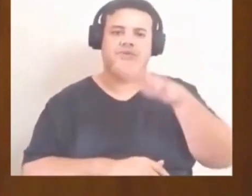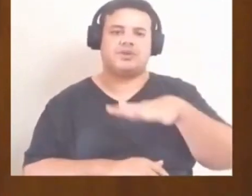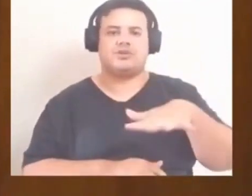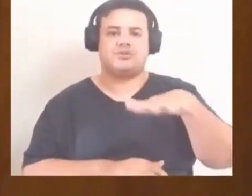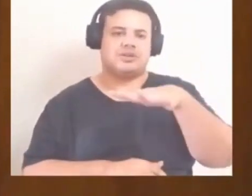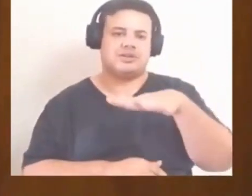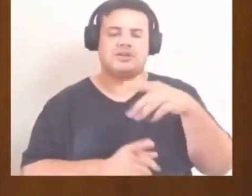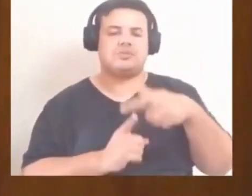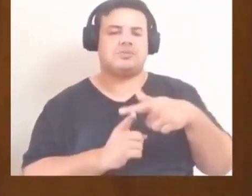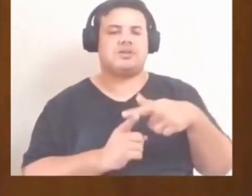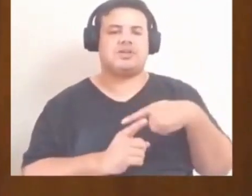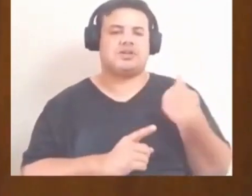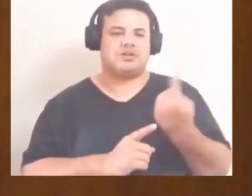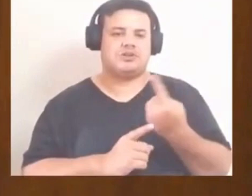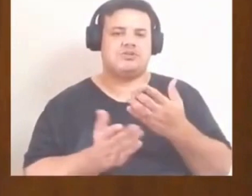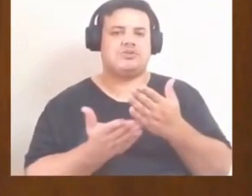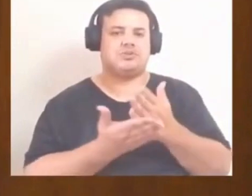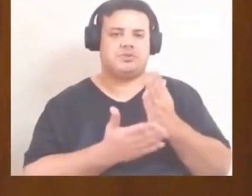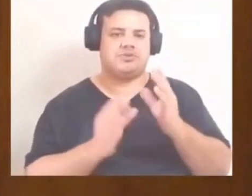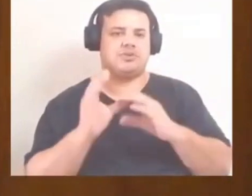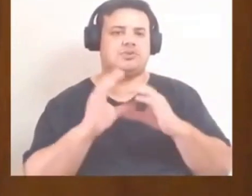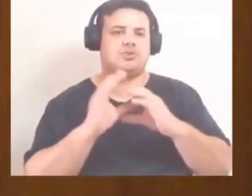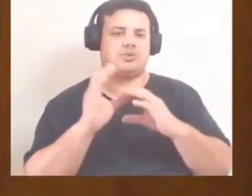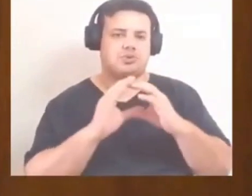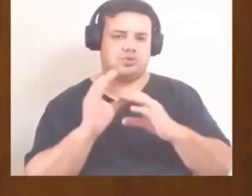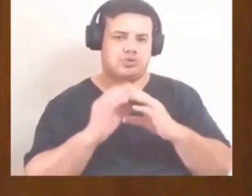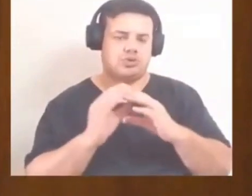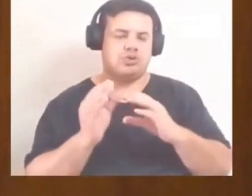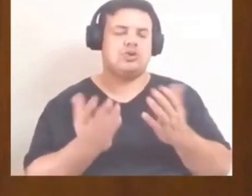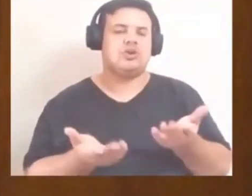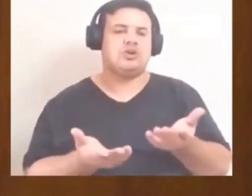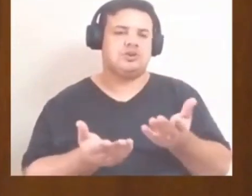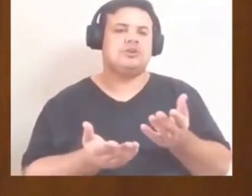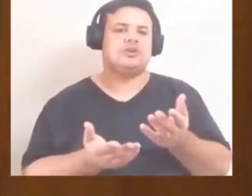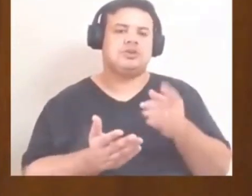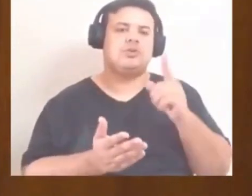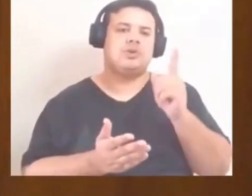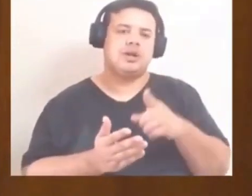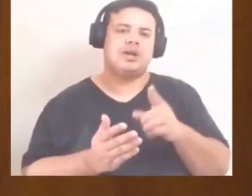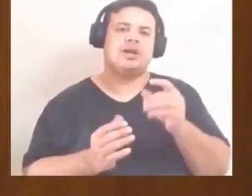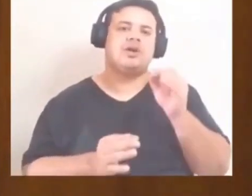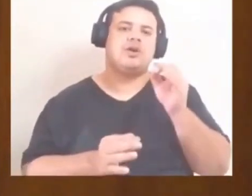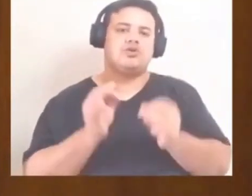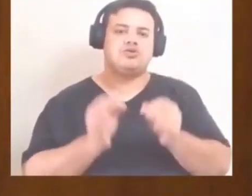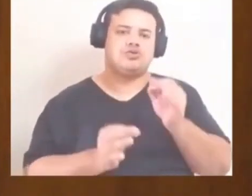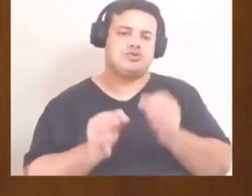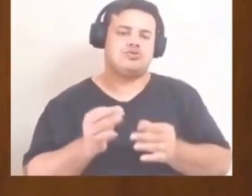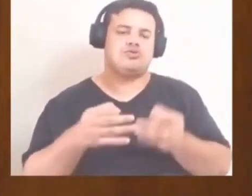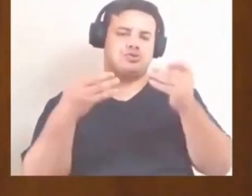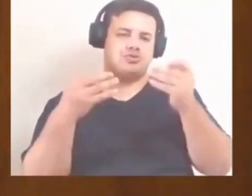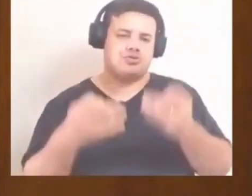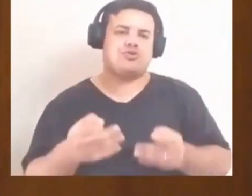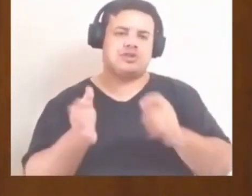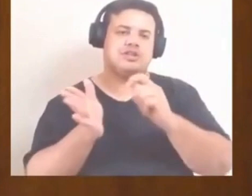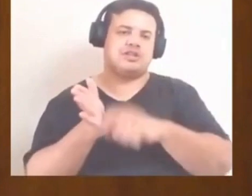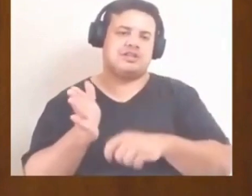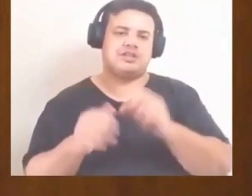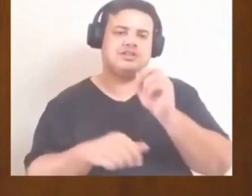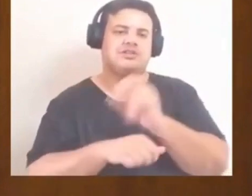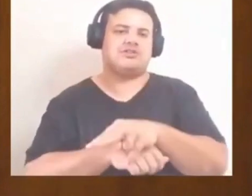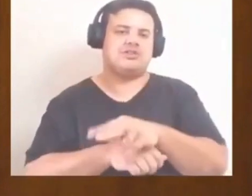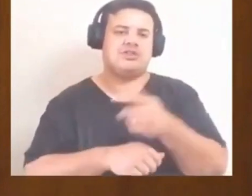porque nós fomos aprovados no concurso público e Esse instrumento é a forma mais justa de contratação onde não existe